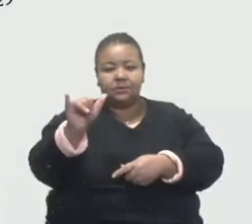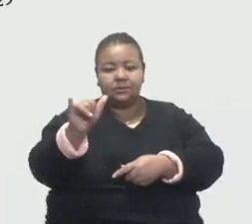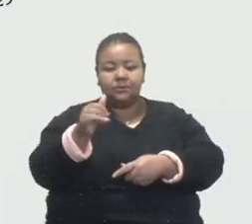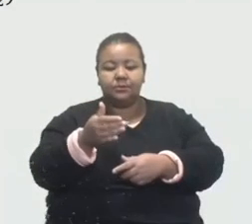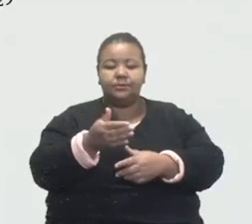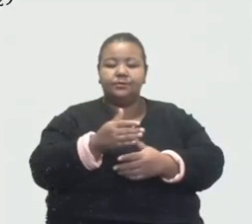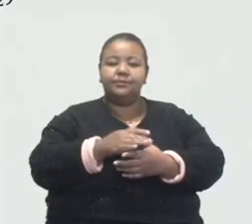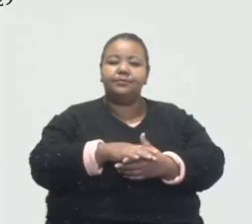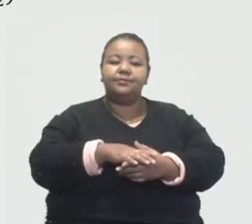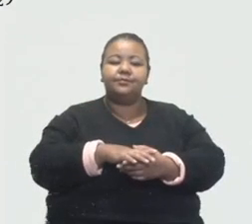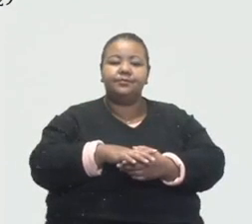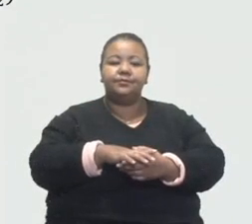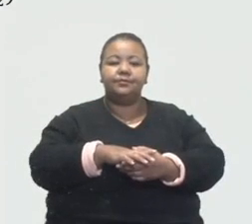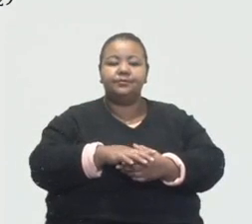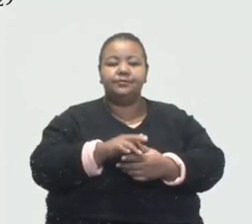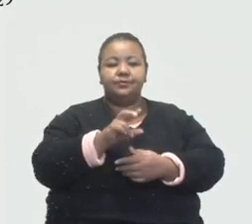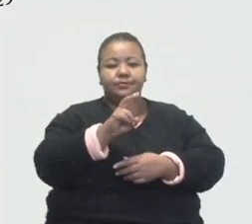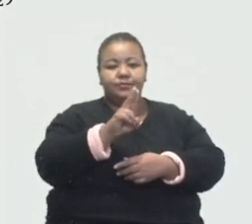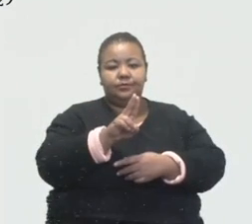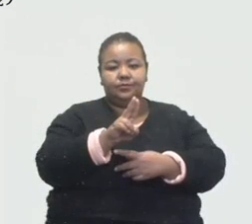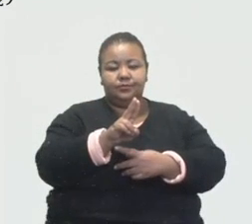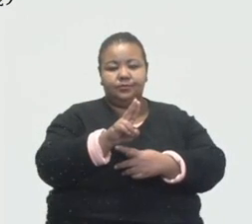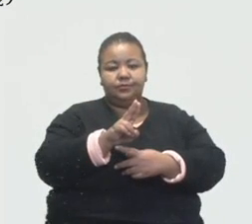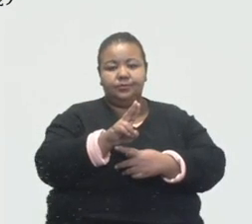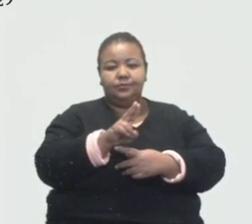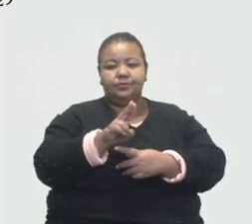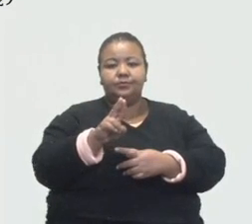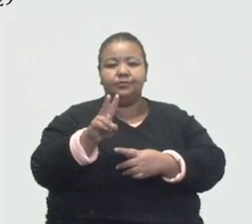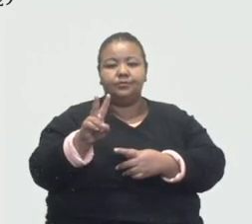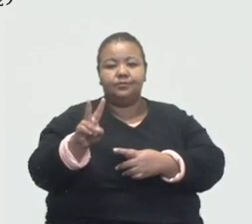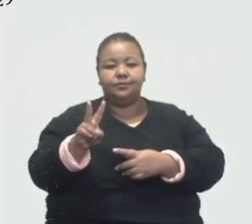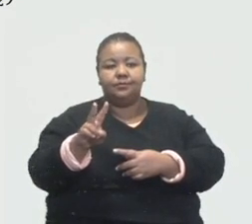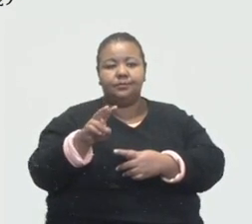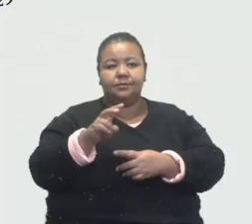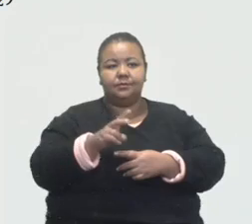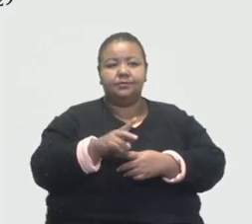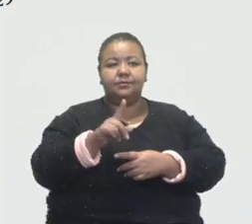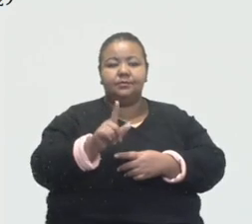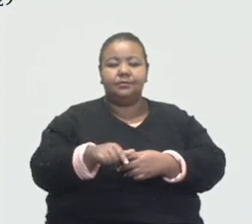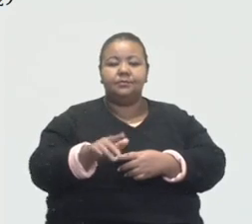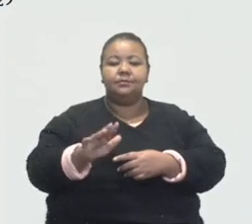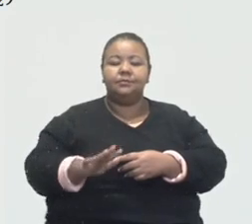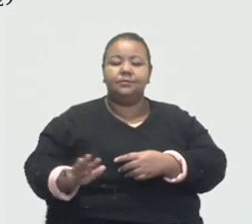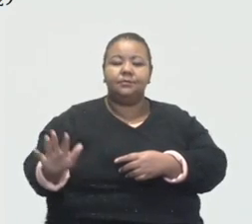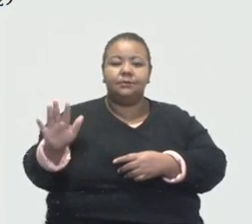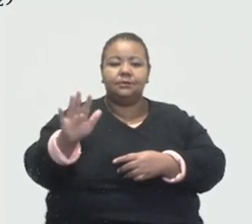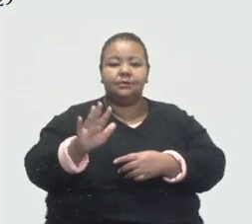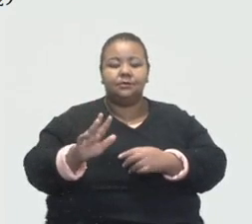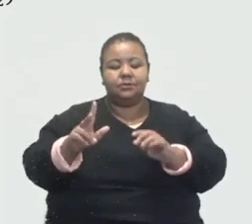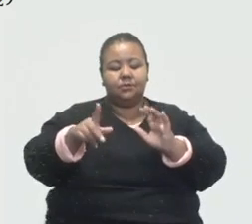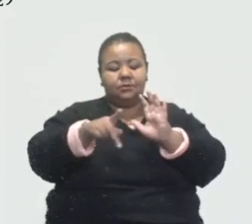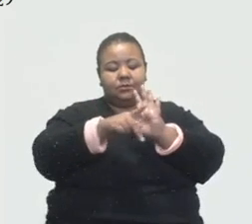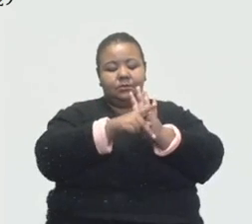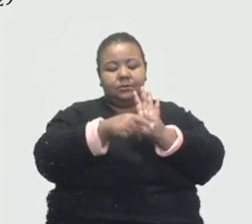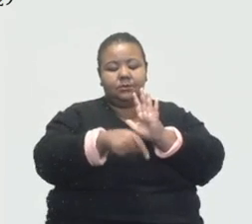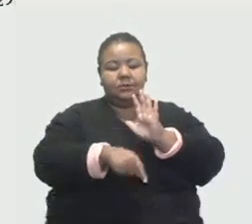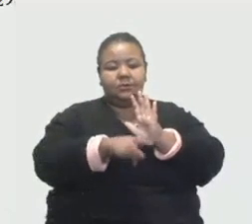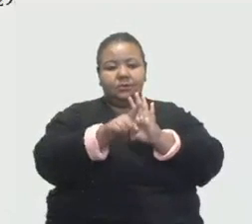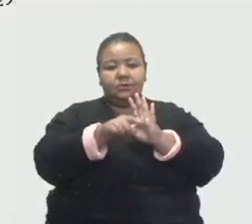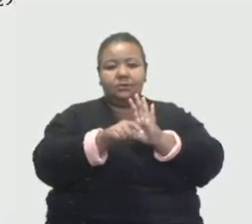admitir U e V de modo genérico pertencentes ao